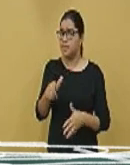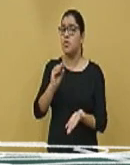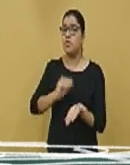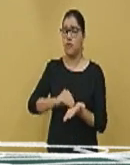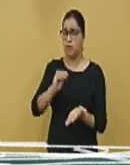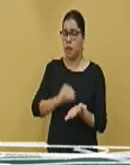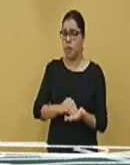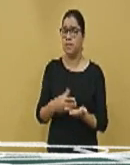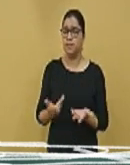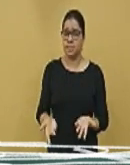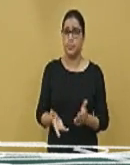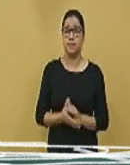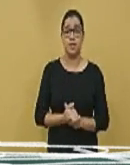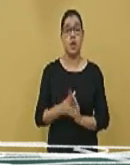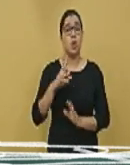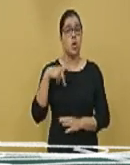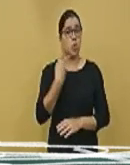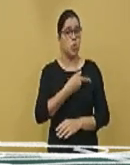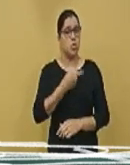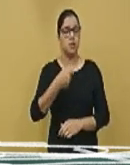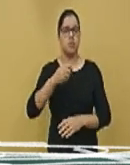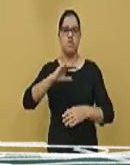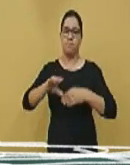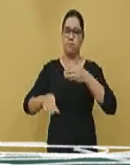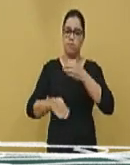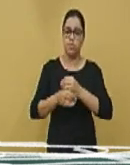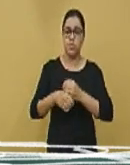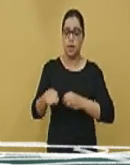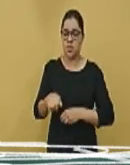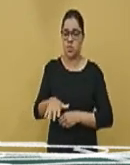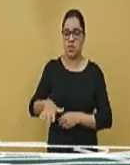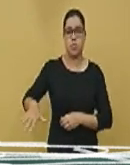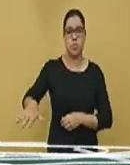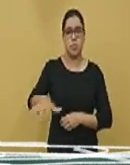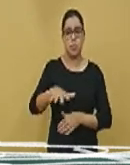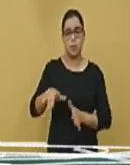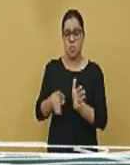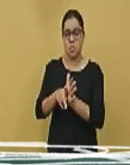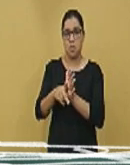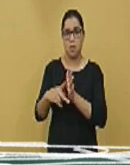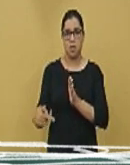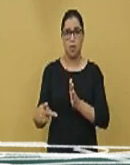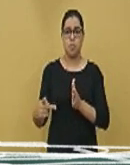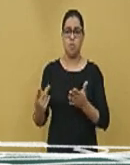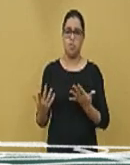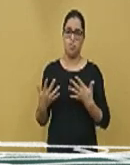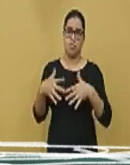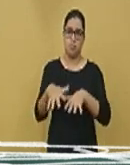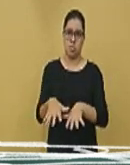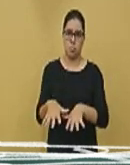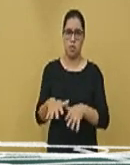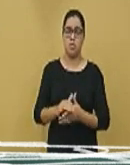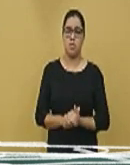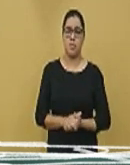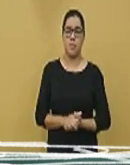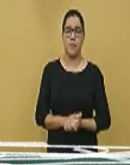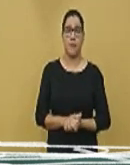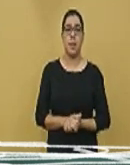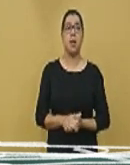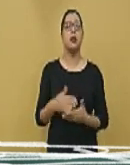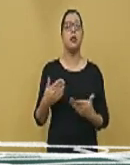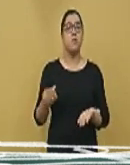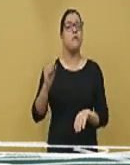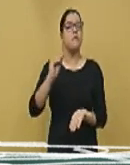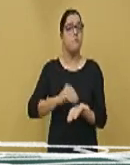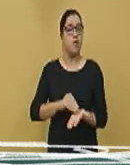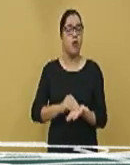universidade. Nós precisamos garantir espaços efetivos de inclusão, né? E a gente estende essa questão também para a falta de